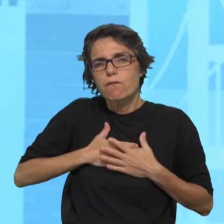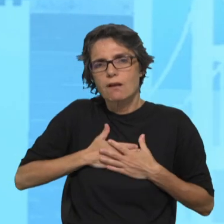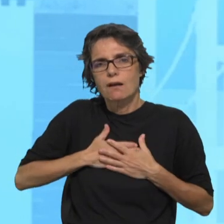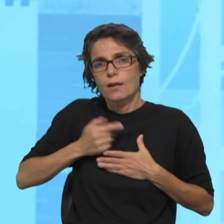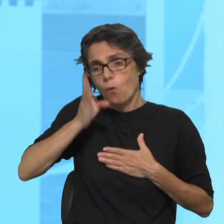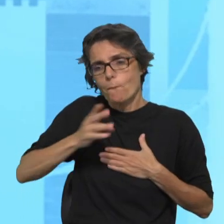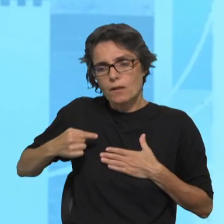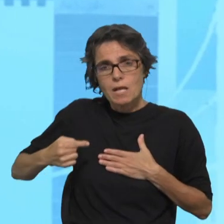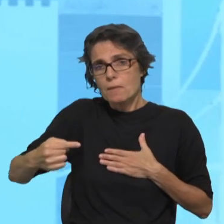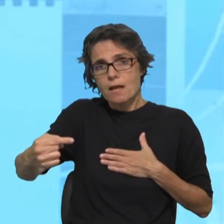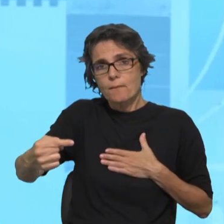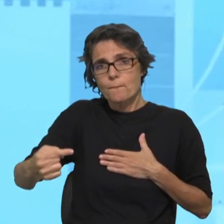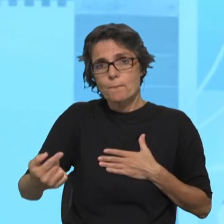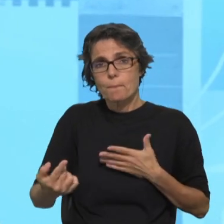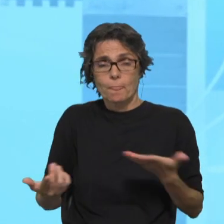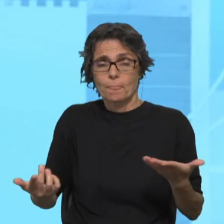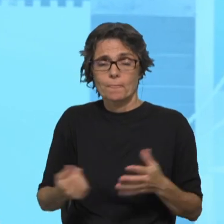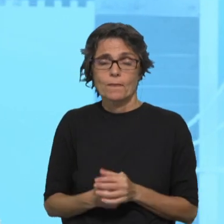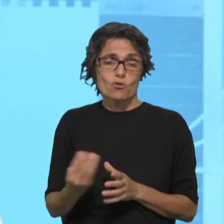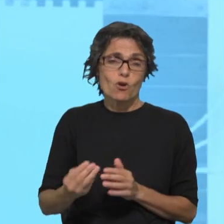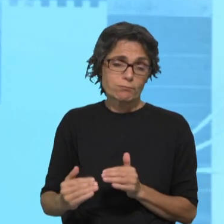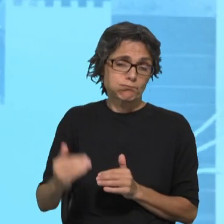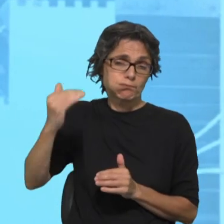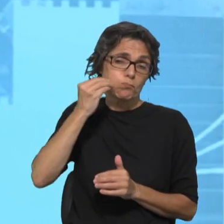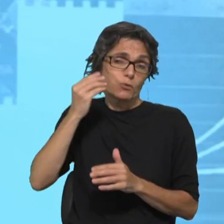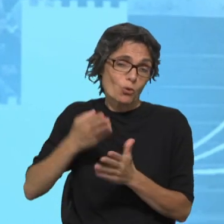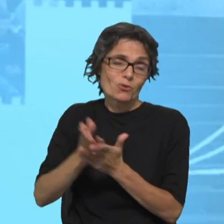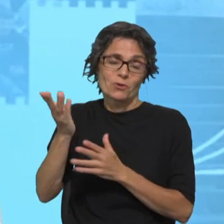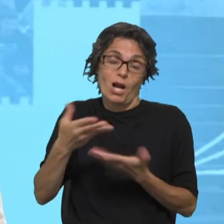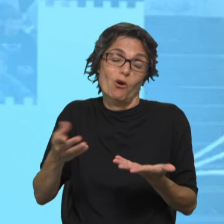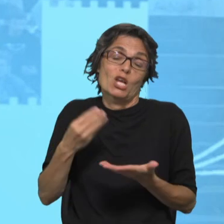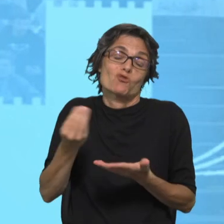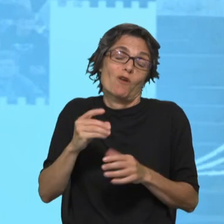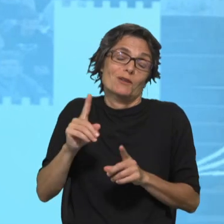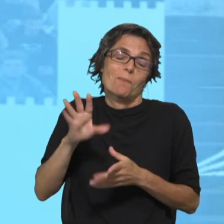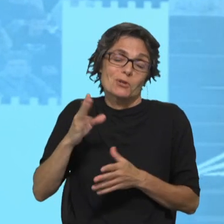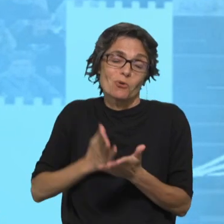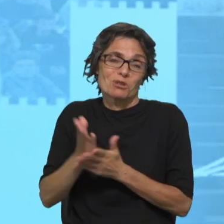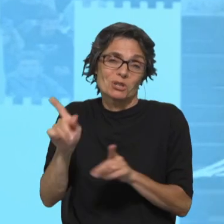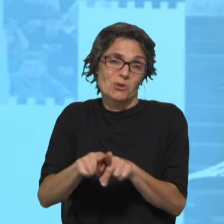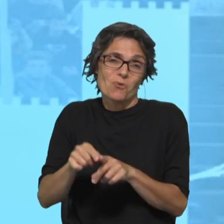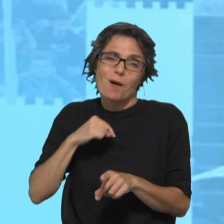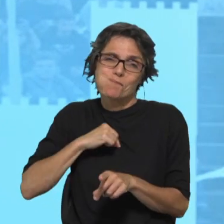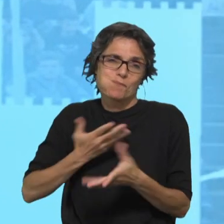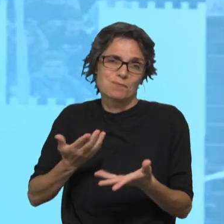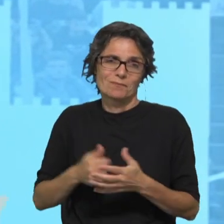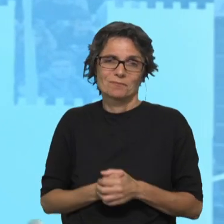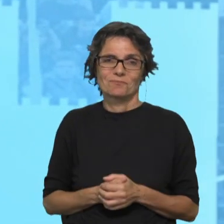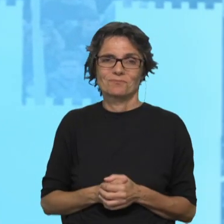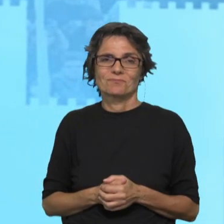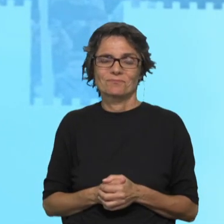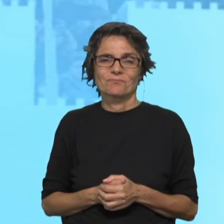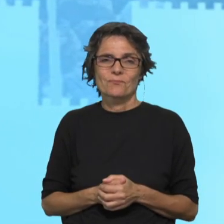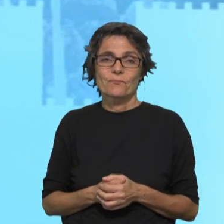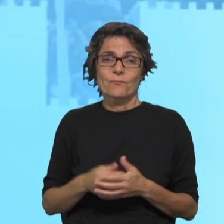estes anos enquanto jovens. Mesmo depois, quando já somos menos jovens, vamos sempre ter esse espírito connosco. E